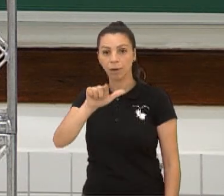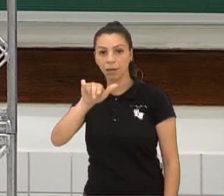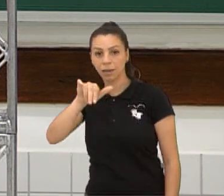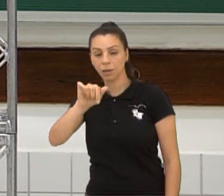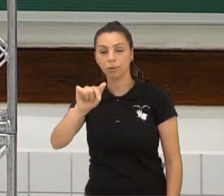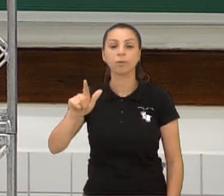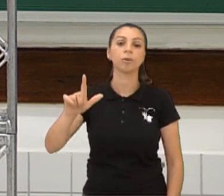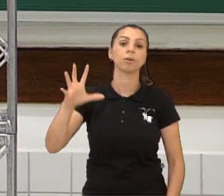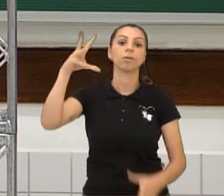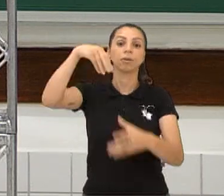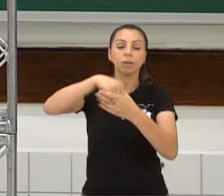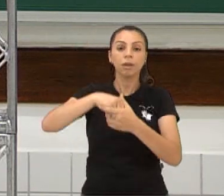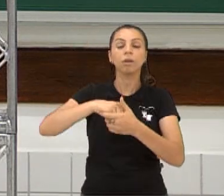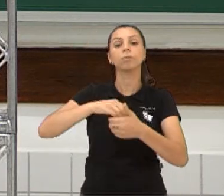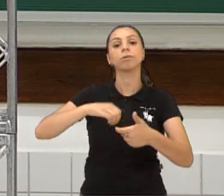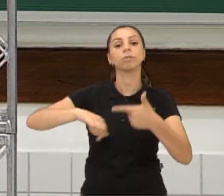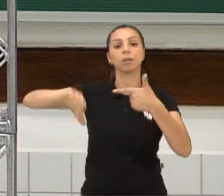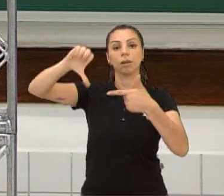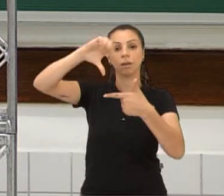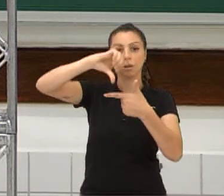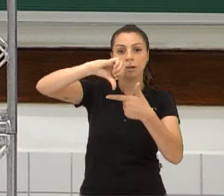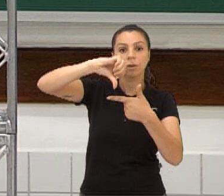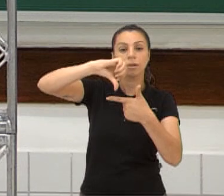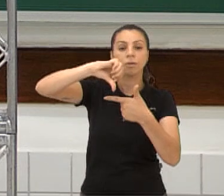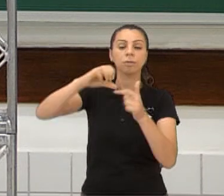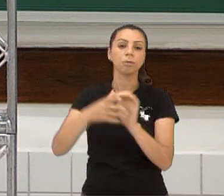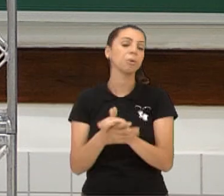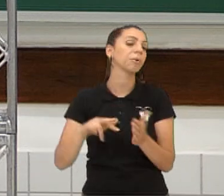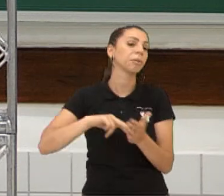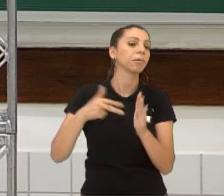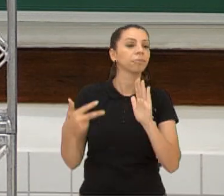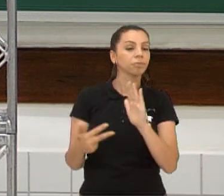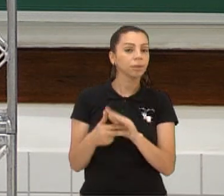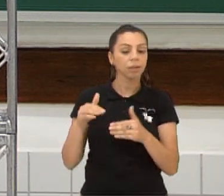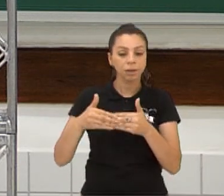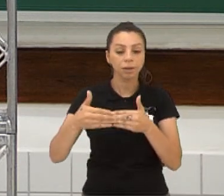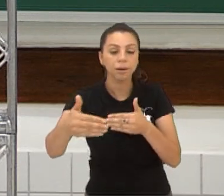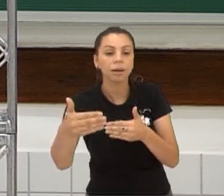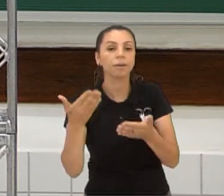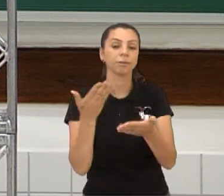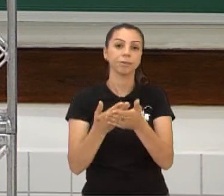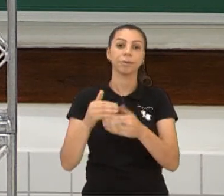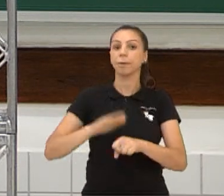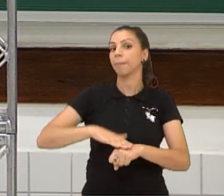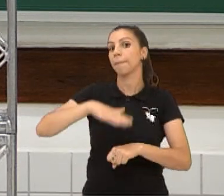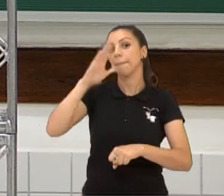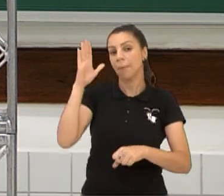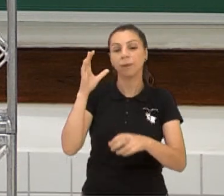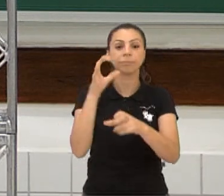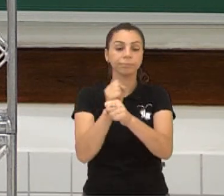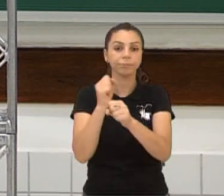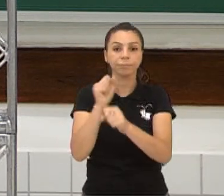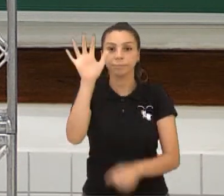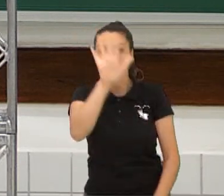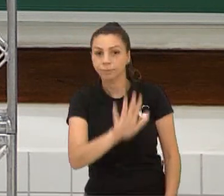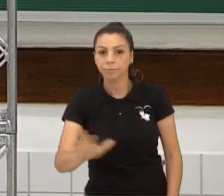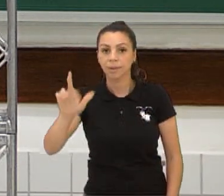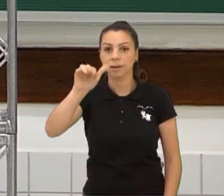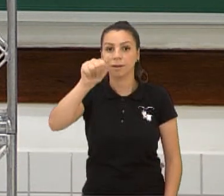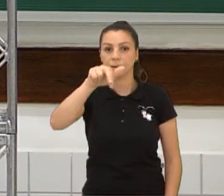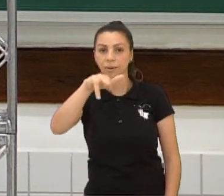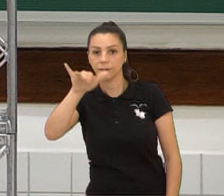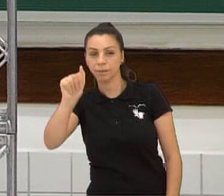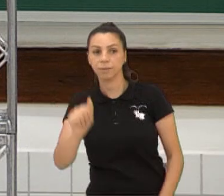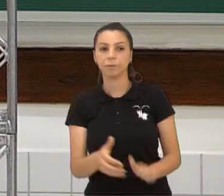problemas, separando, dividindo, não é? E o que a gente vai ver na próxima aula? Mais exercício de cálculo de área. Aqui hoje